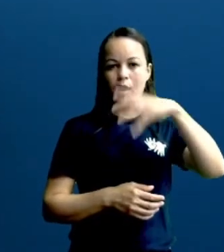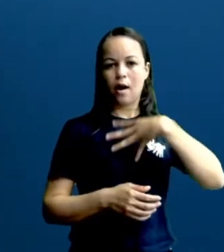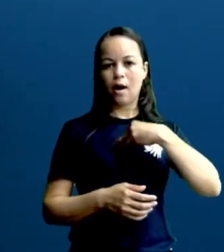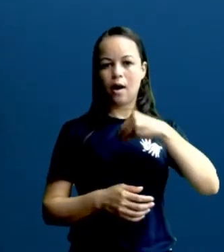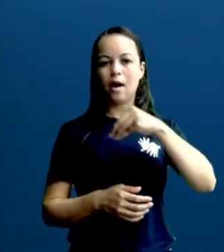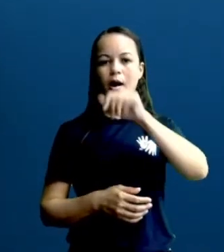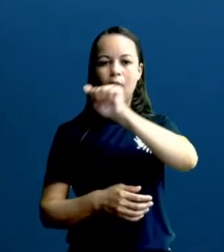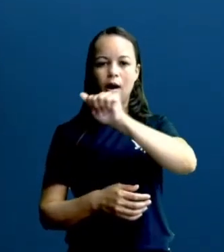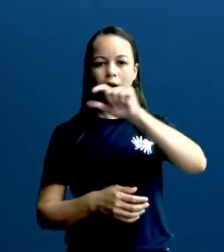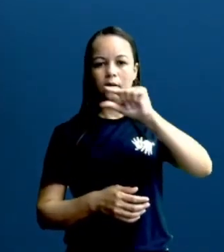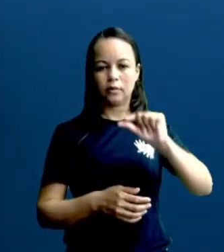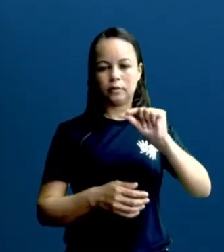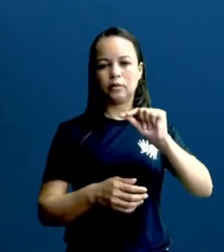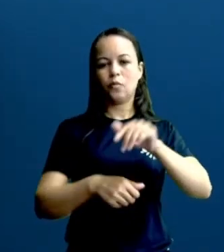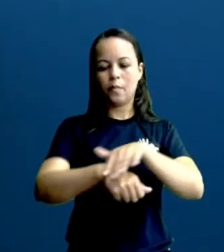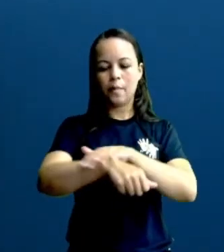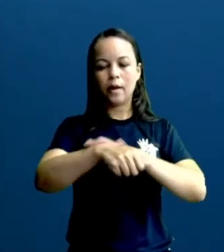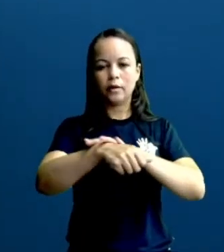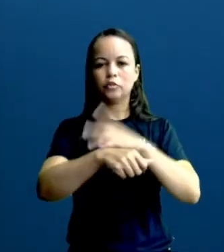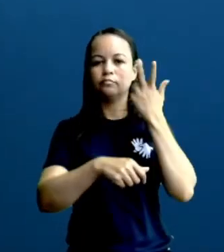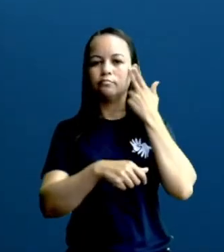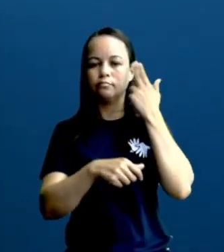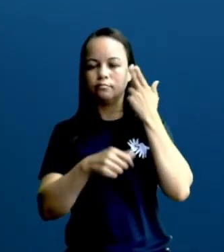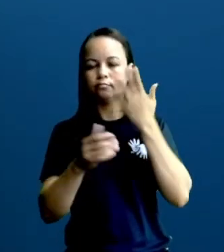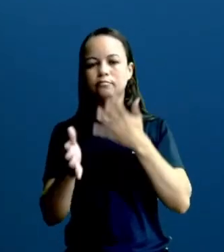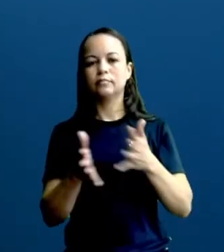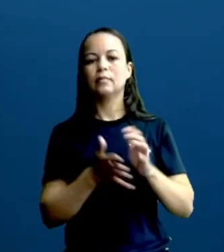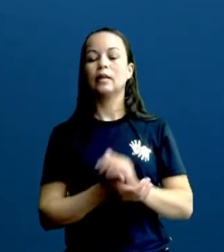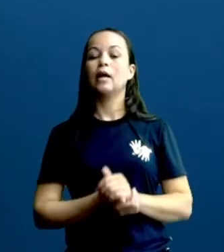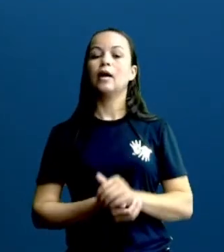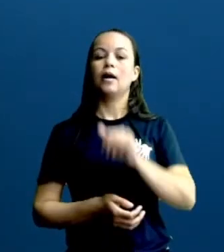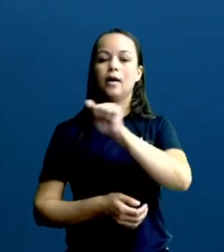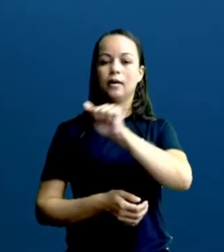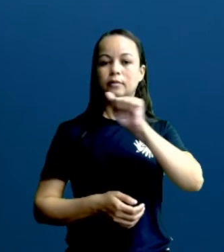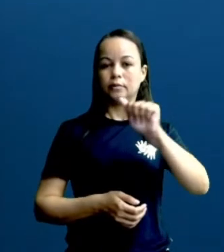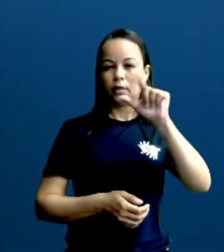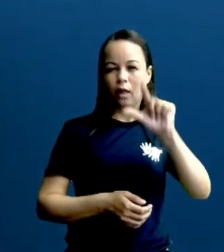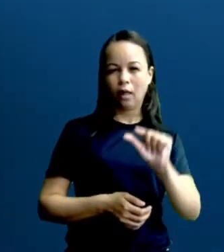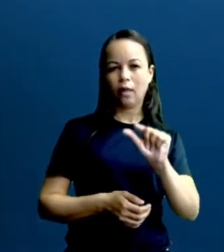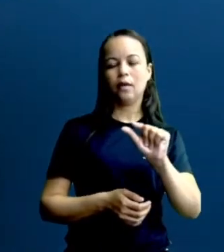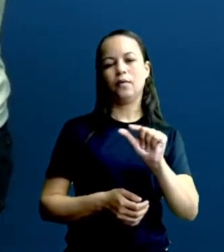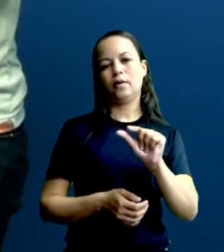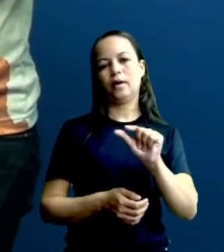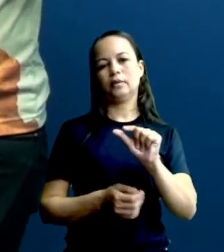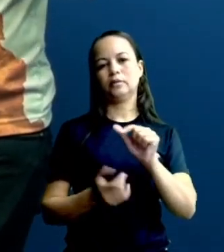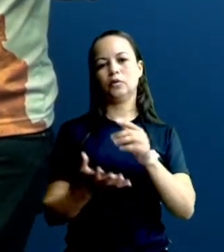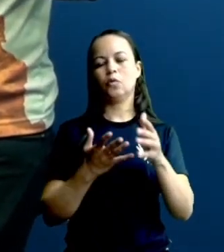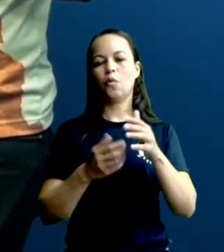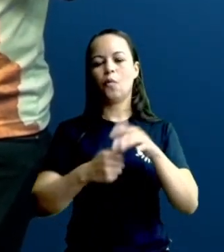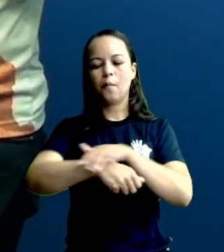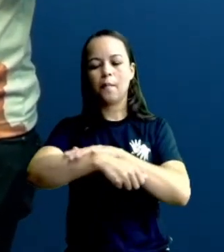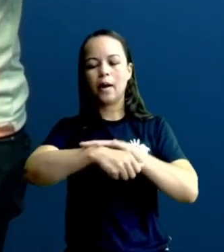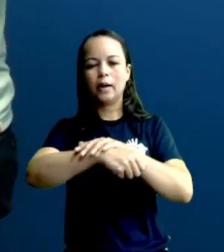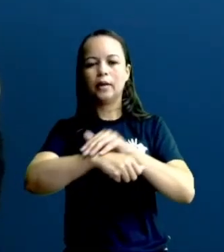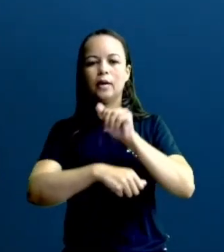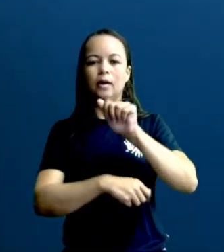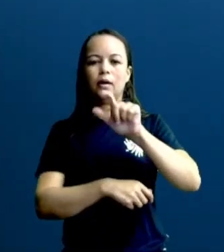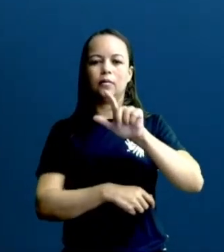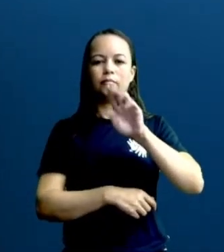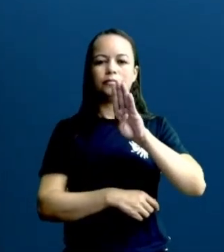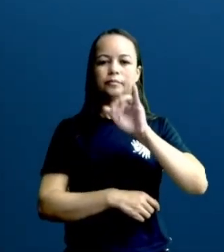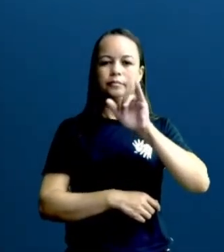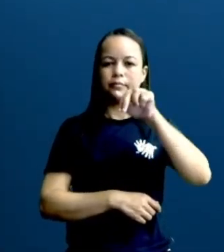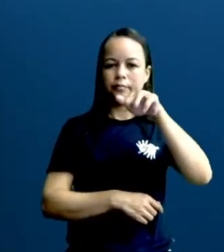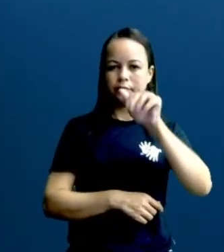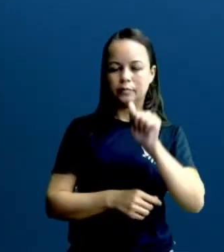seja, ambos com peles normais, e filhos que podem ser azinho, com pele albina, porque eles carregam um par